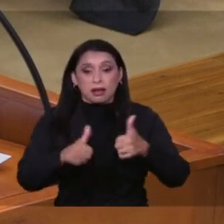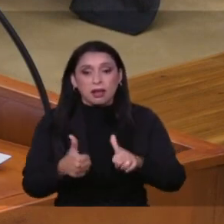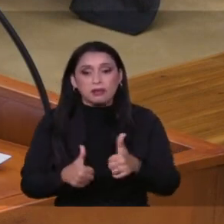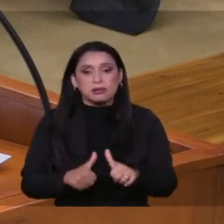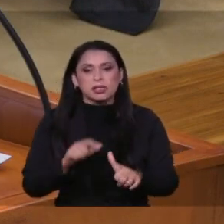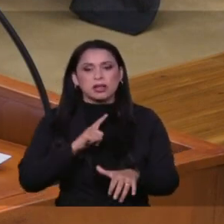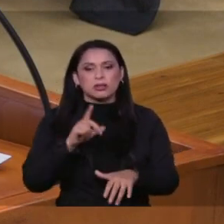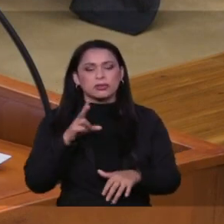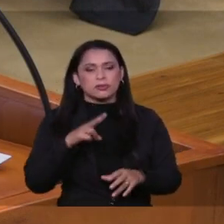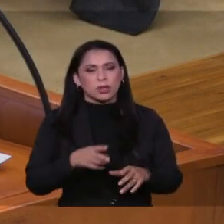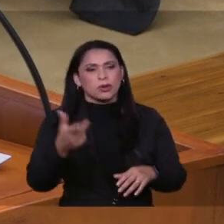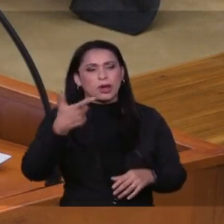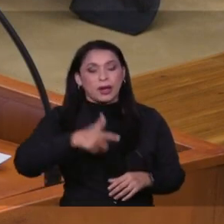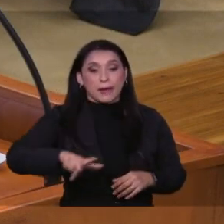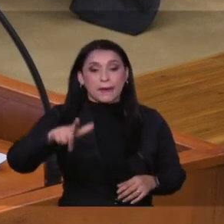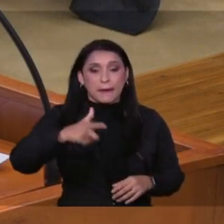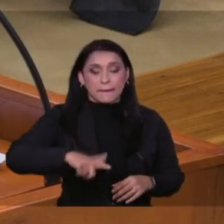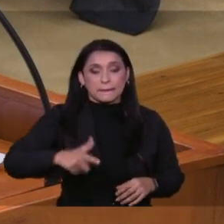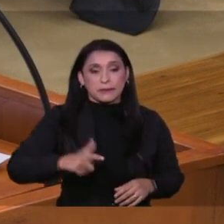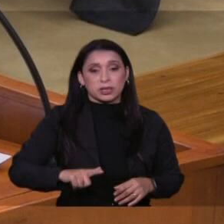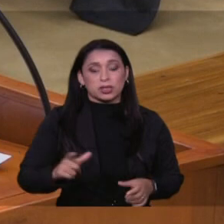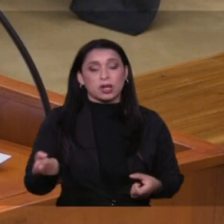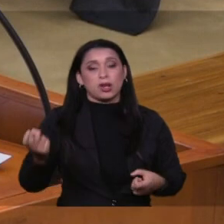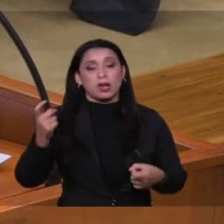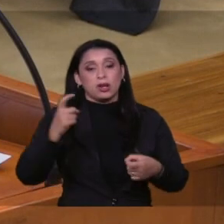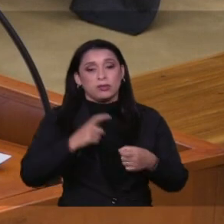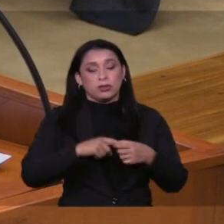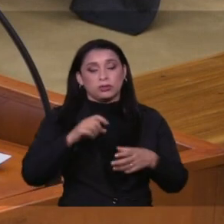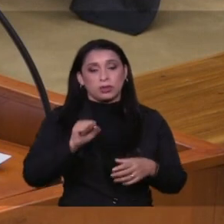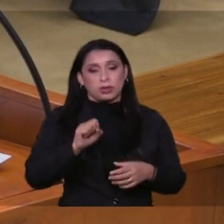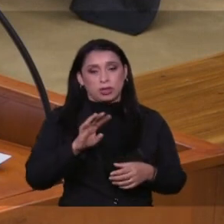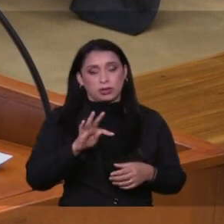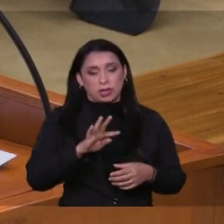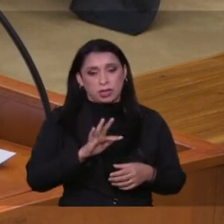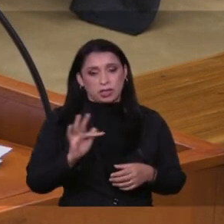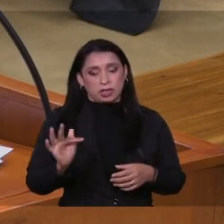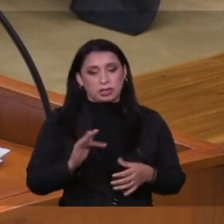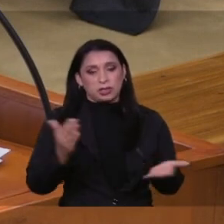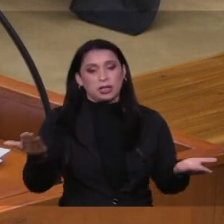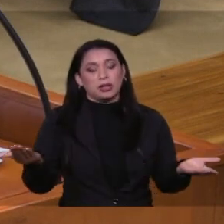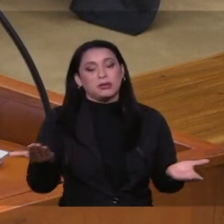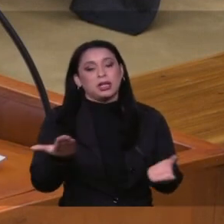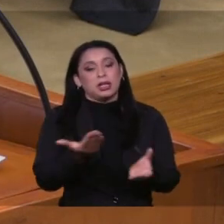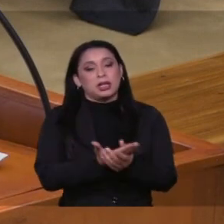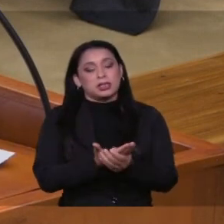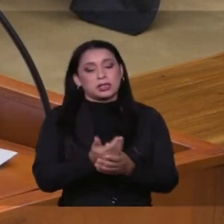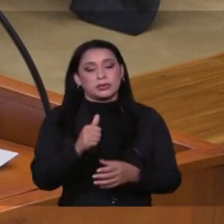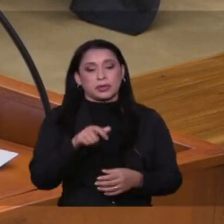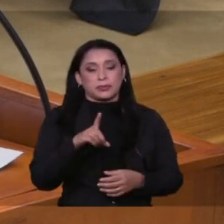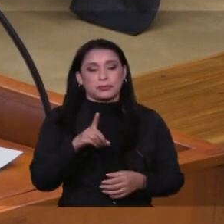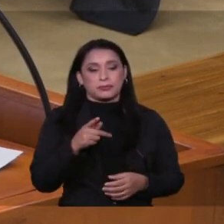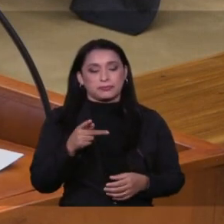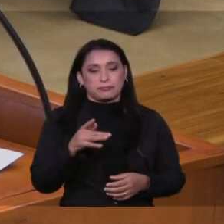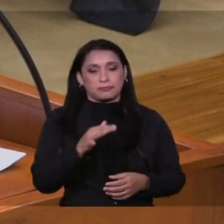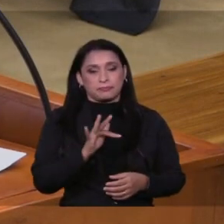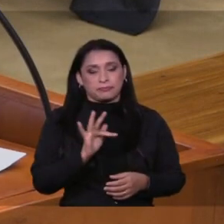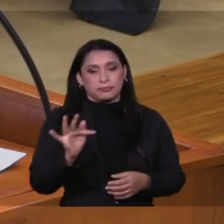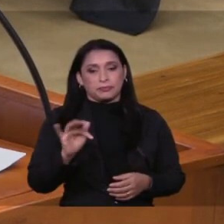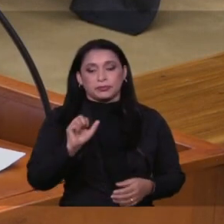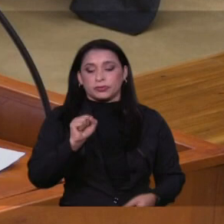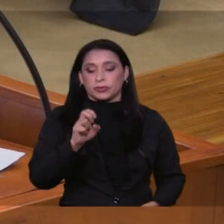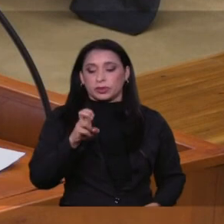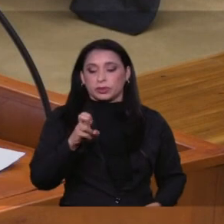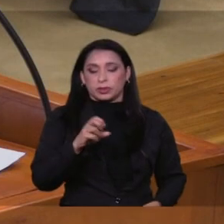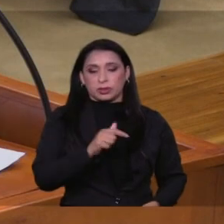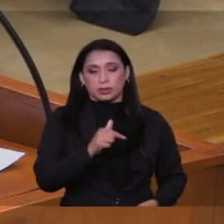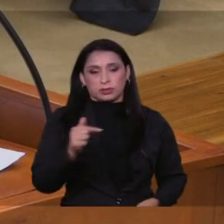se desenhava para se repetir, retornou ao Supremo Tribunal Federal, agora pela ação, pela arguição de descumprimento de preceito fundamental